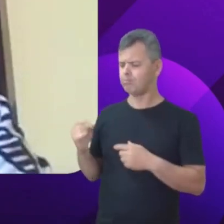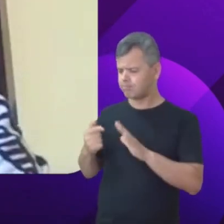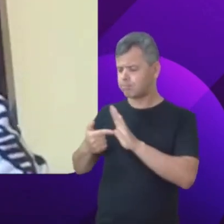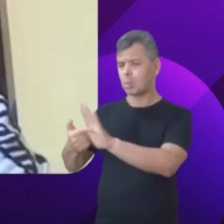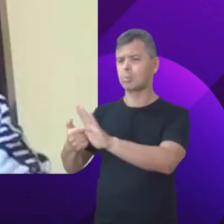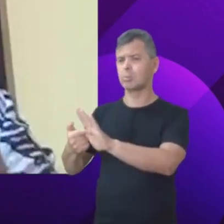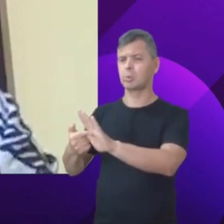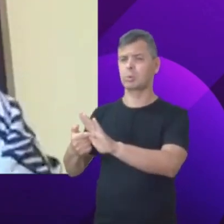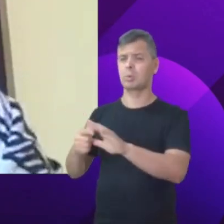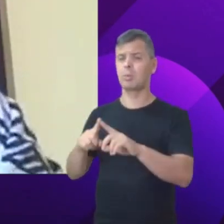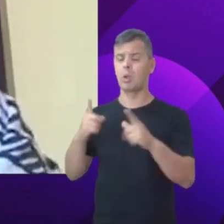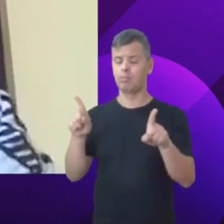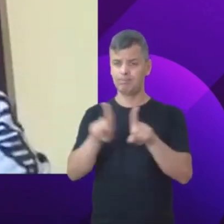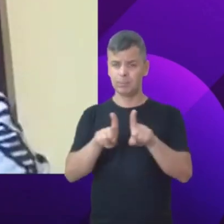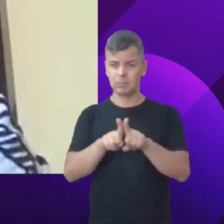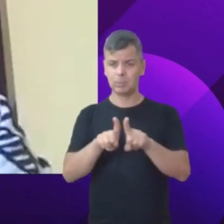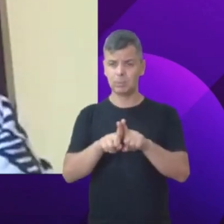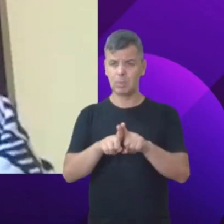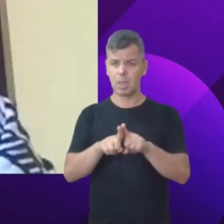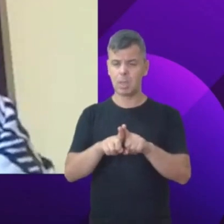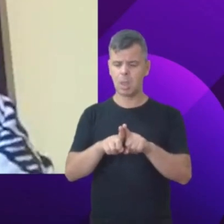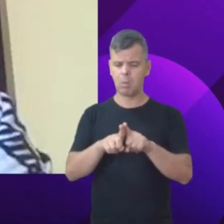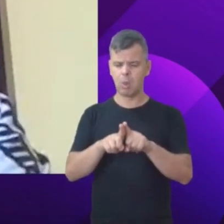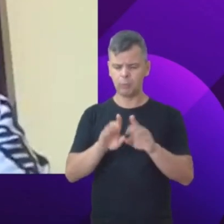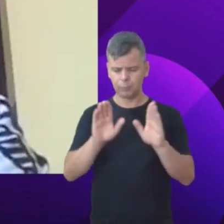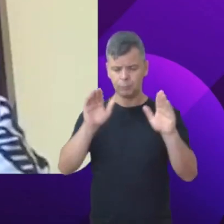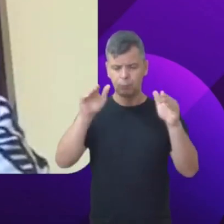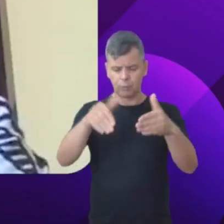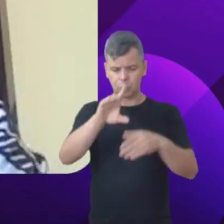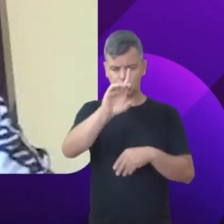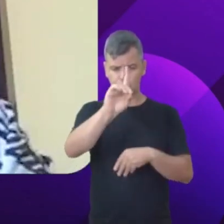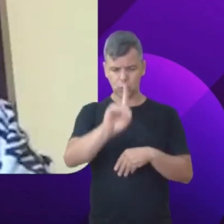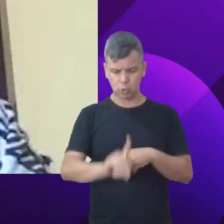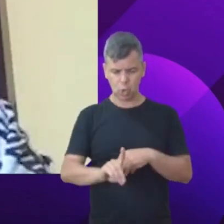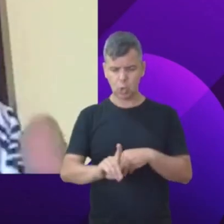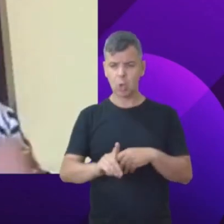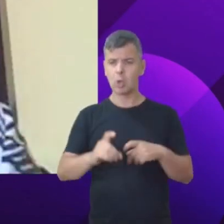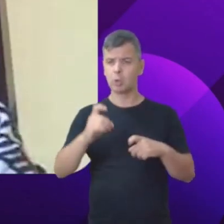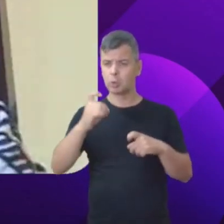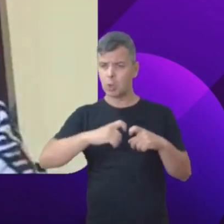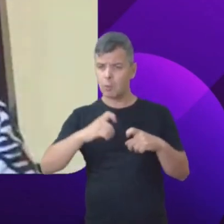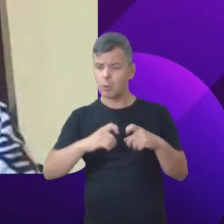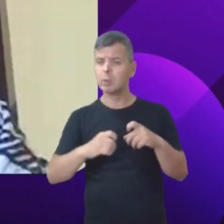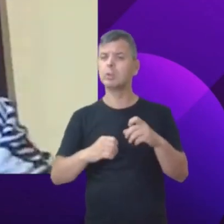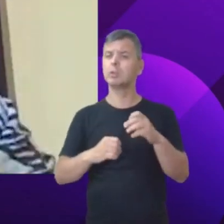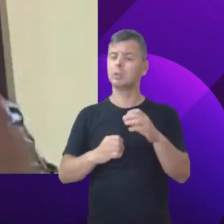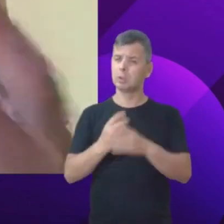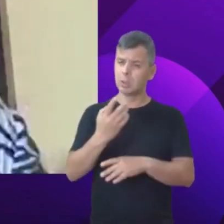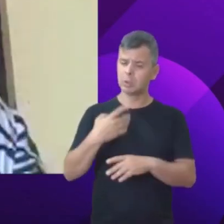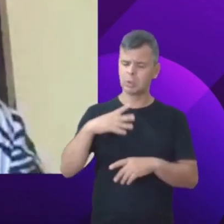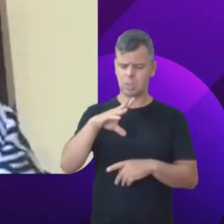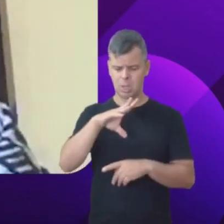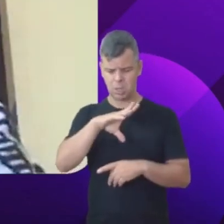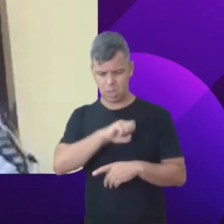se demarcar, como também numa concentração dos direitos, né, sexuais e reprodutivos, do direito de